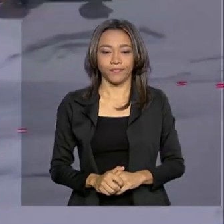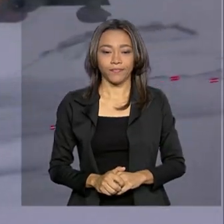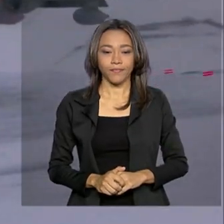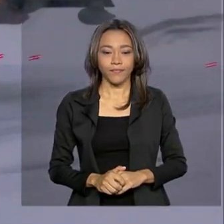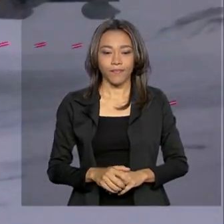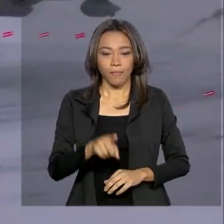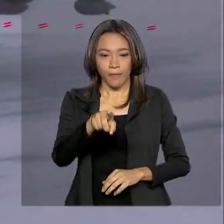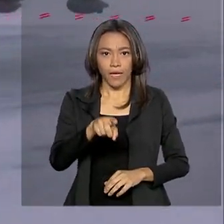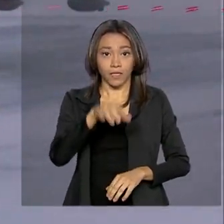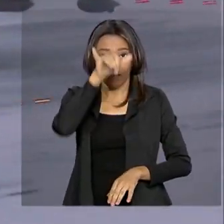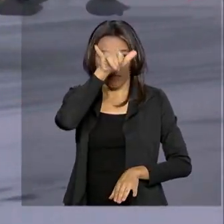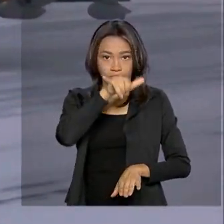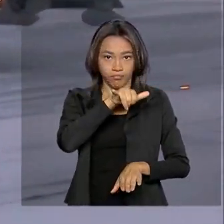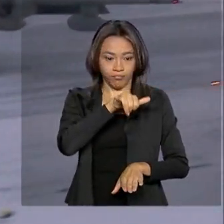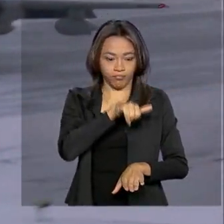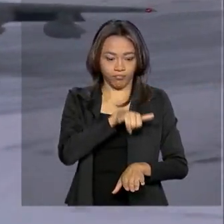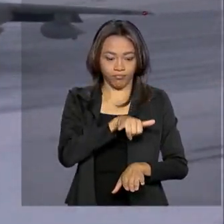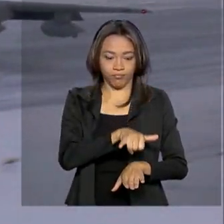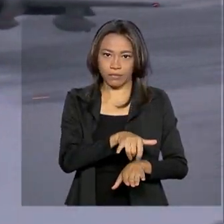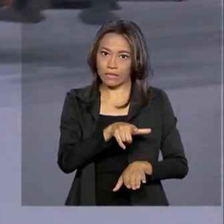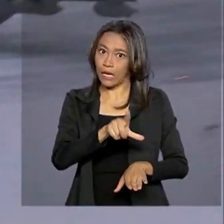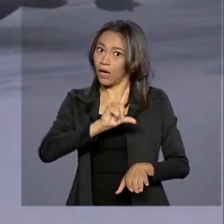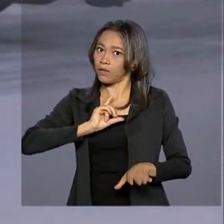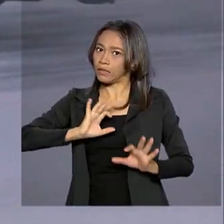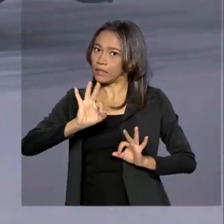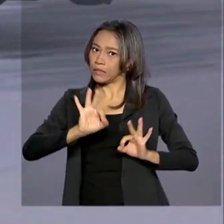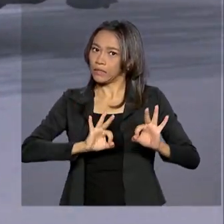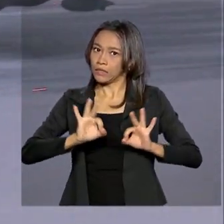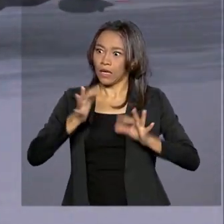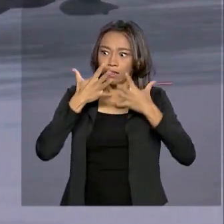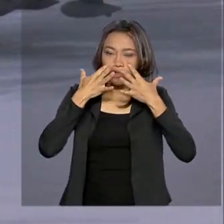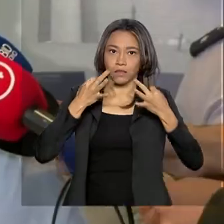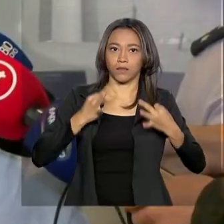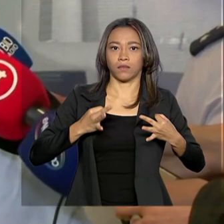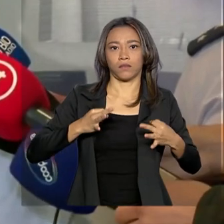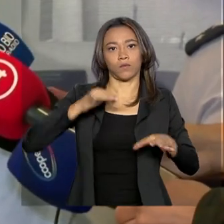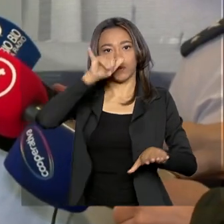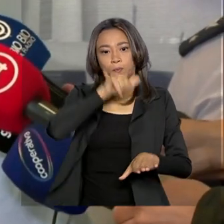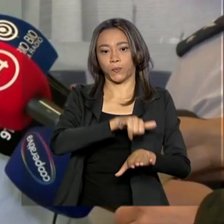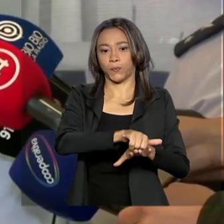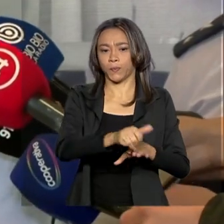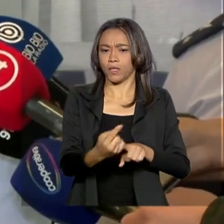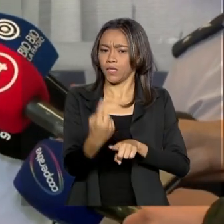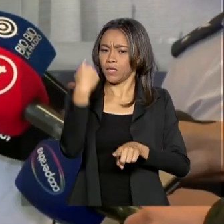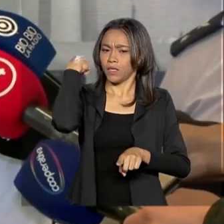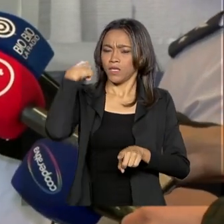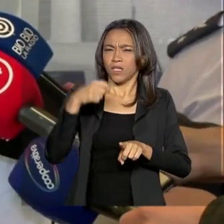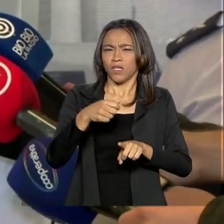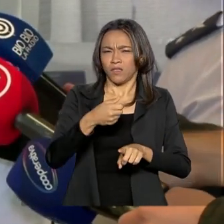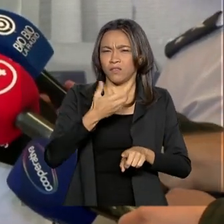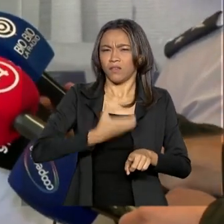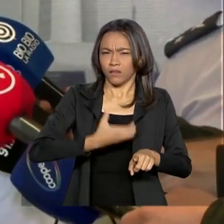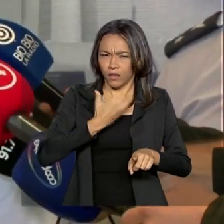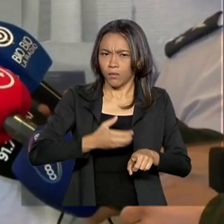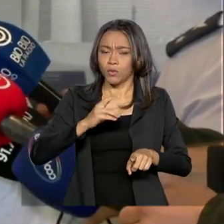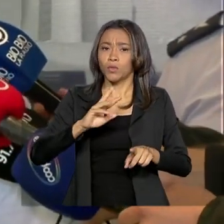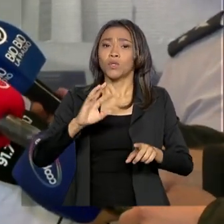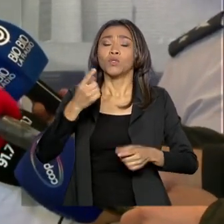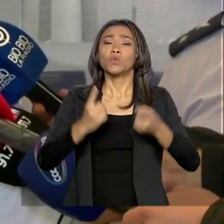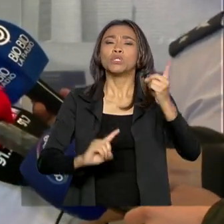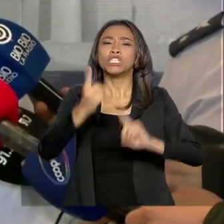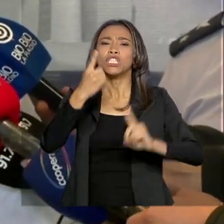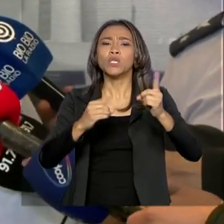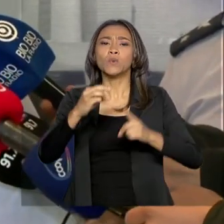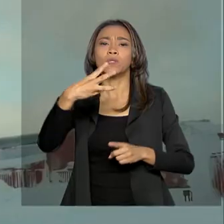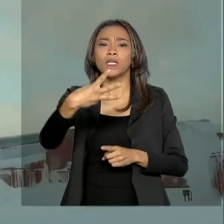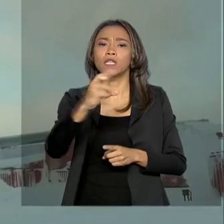Pouso no meio do gelo exige um planejamento redobrado. No início de dezembro, um avião da Força Aérea Chilena, com 38